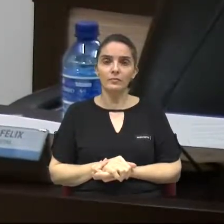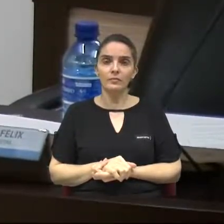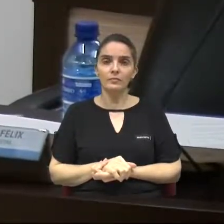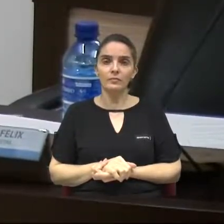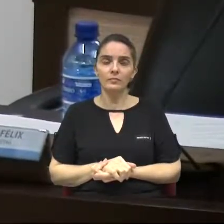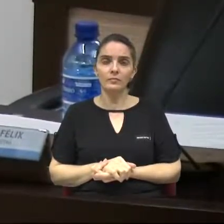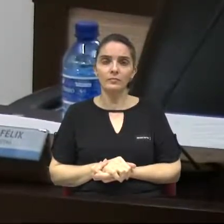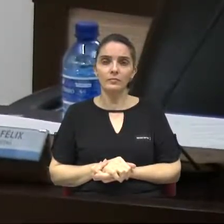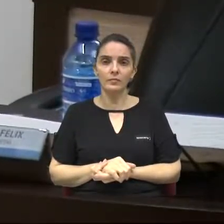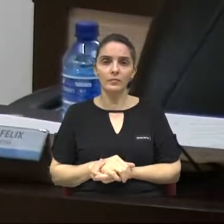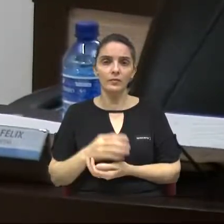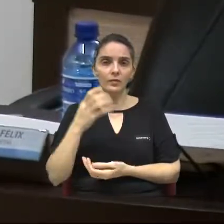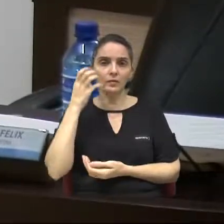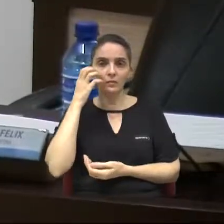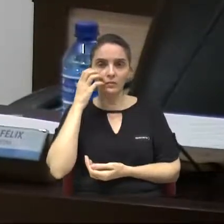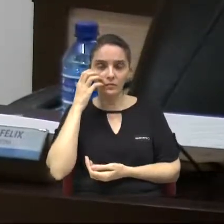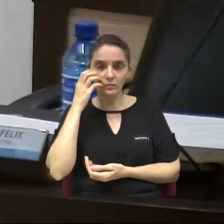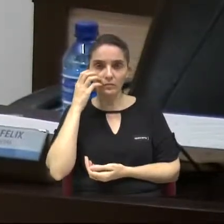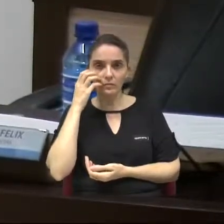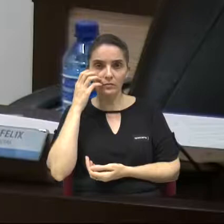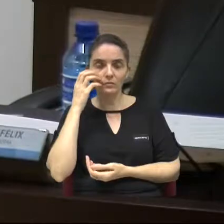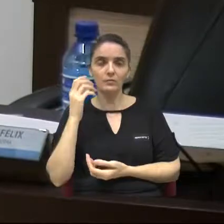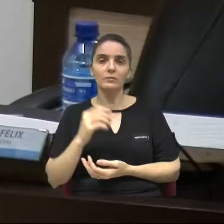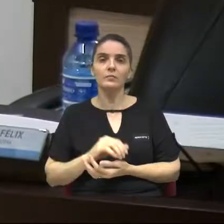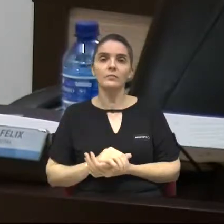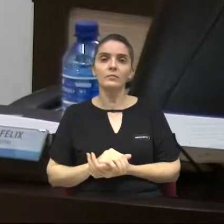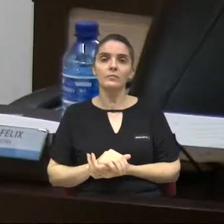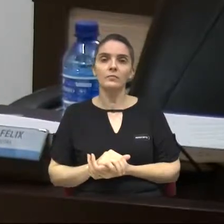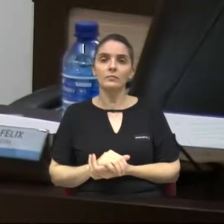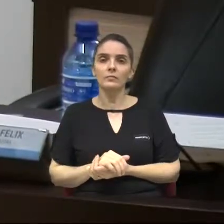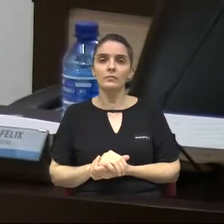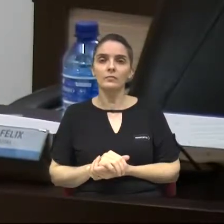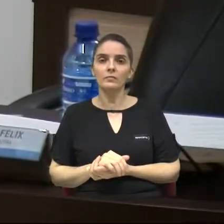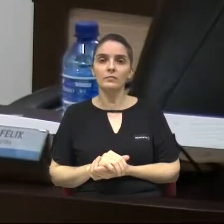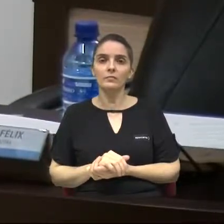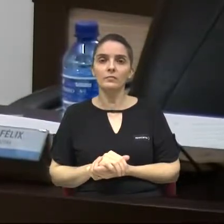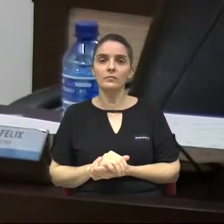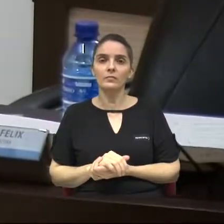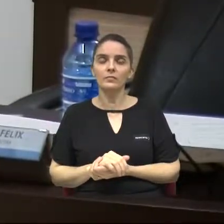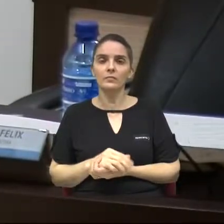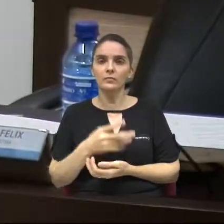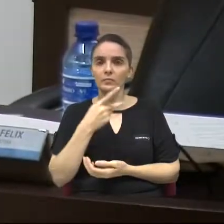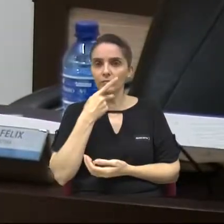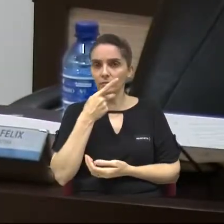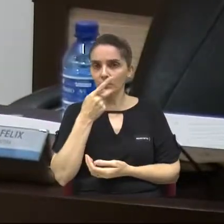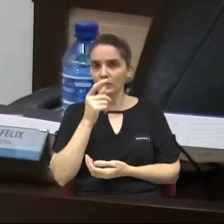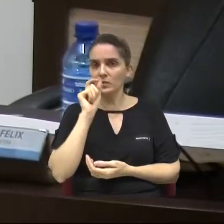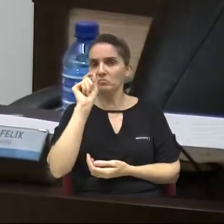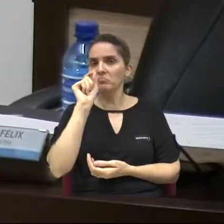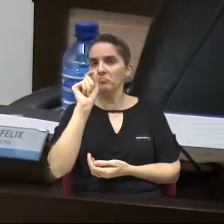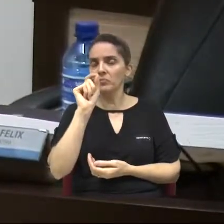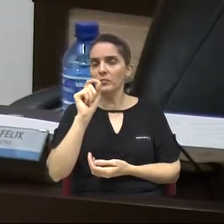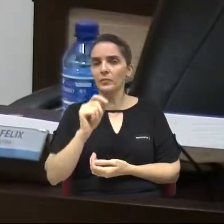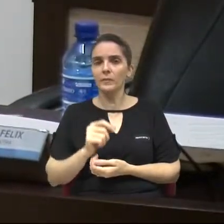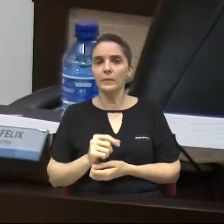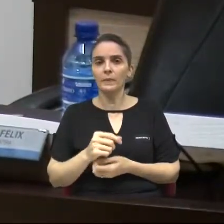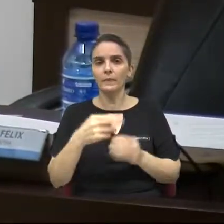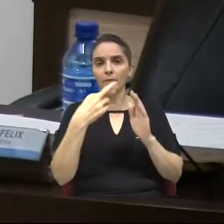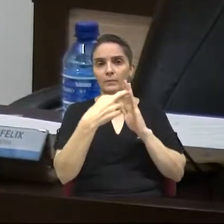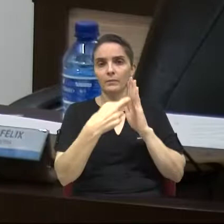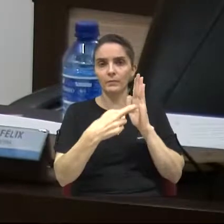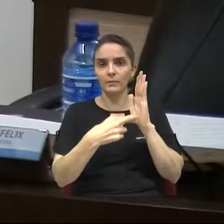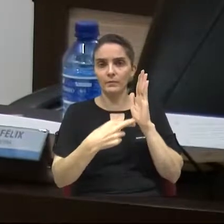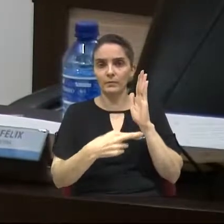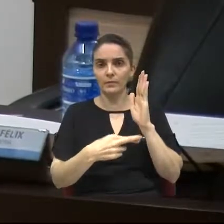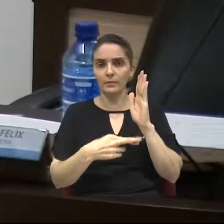O vereador Dr. Marcelo Rossi foi buscar essa questão de decoro parlamentar. Vereador Dr. Marcelo, fique tranquilo